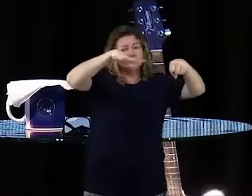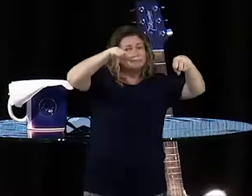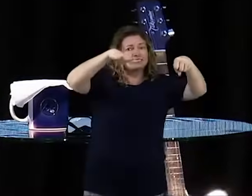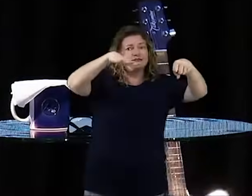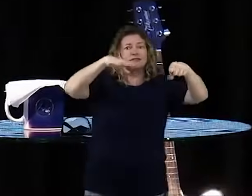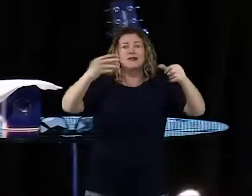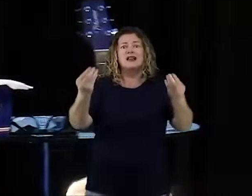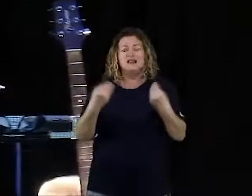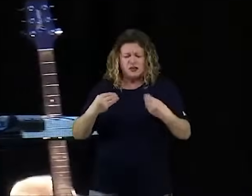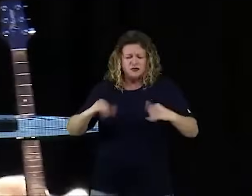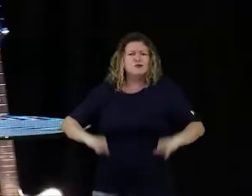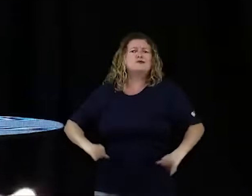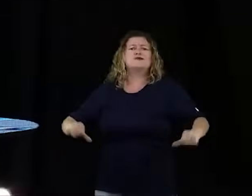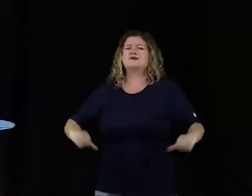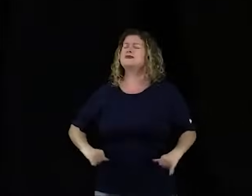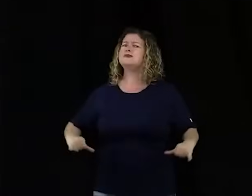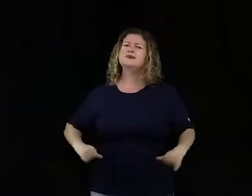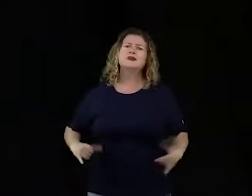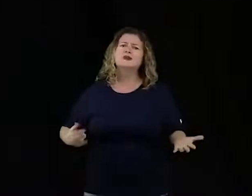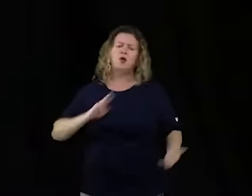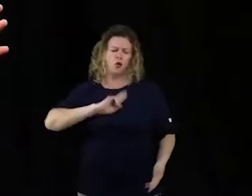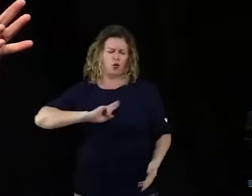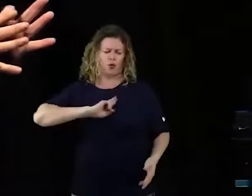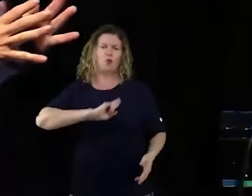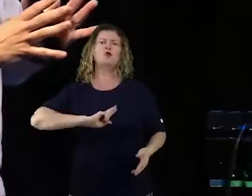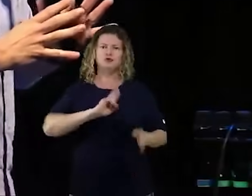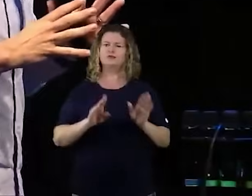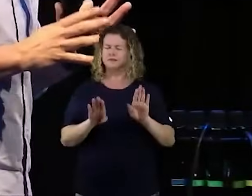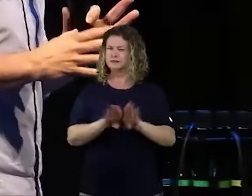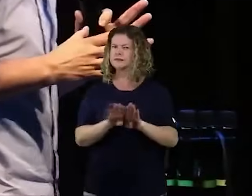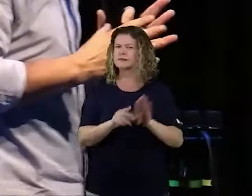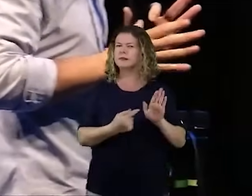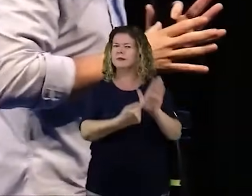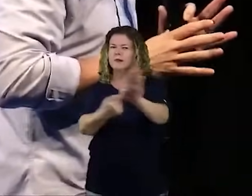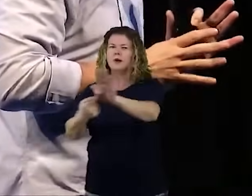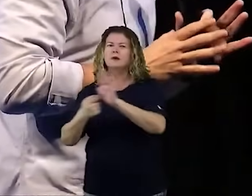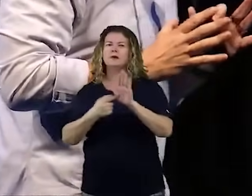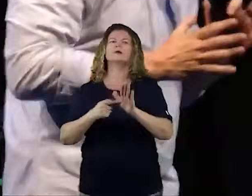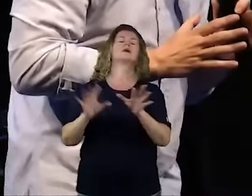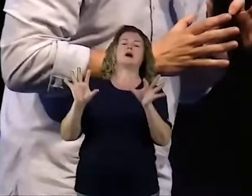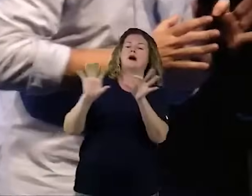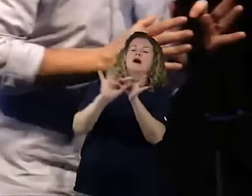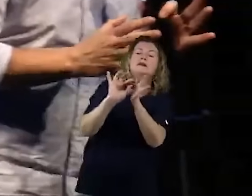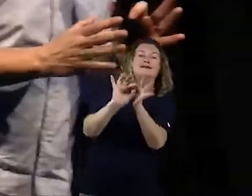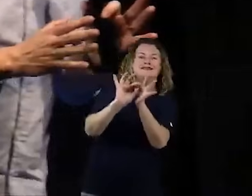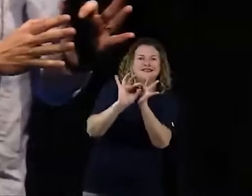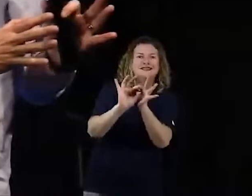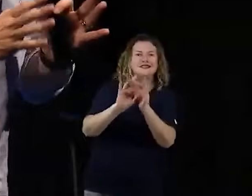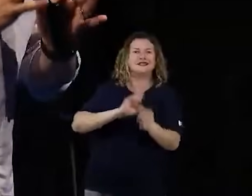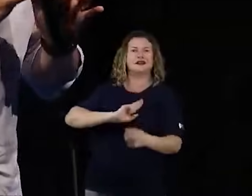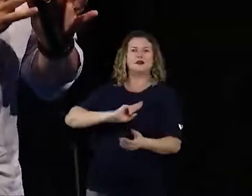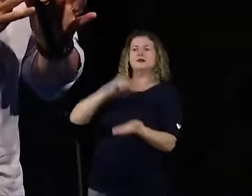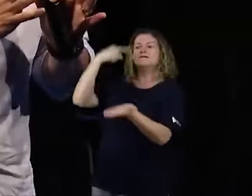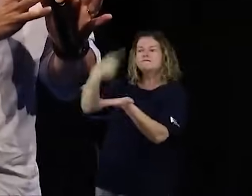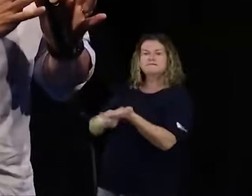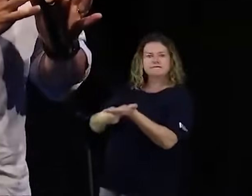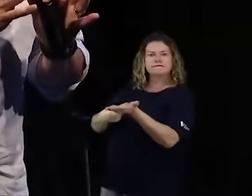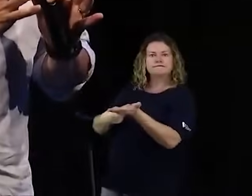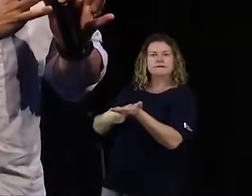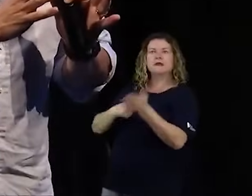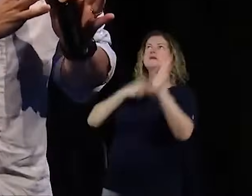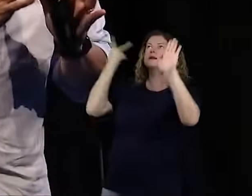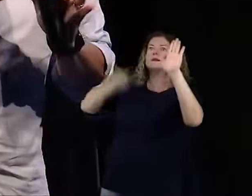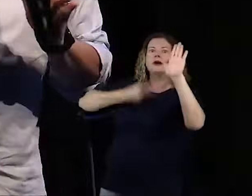16 e 17 quando rut estabelece a aliança como promessa ela